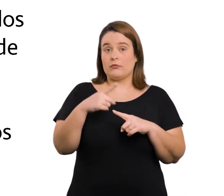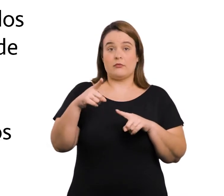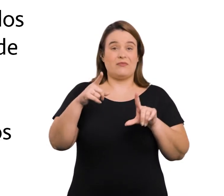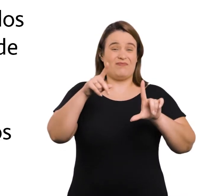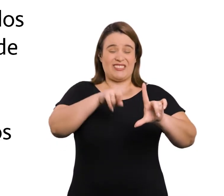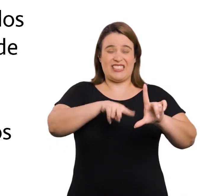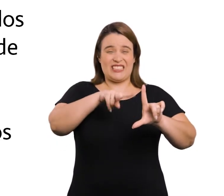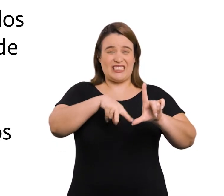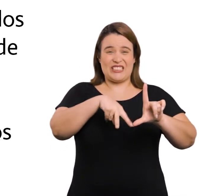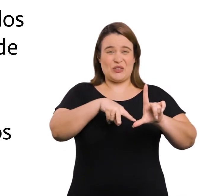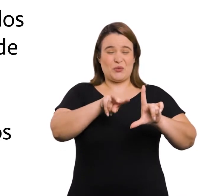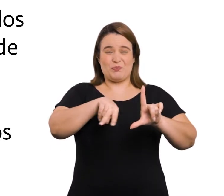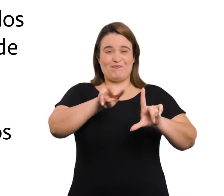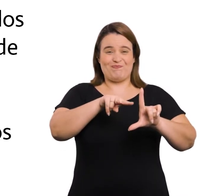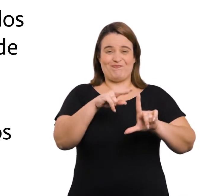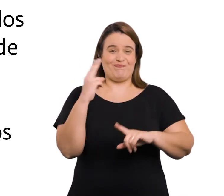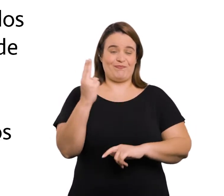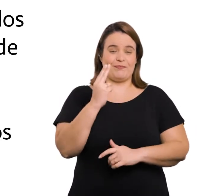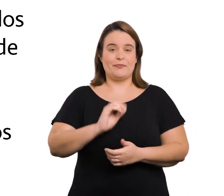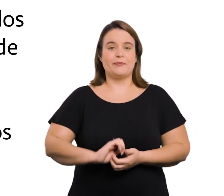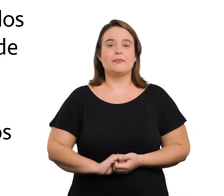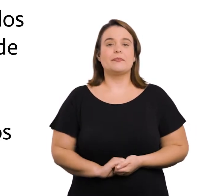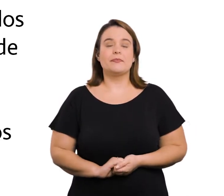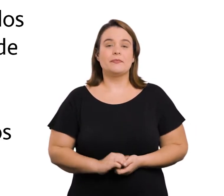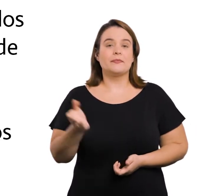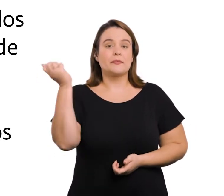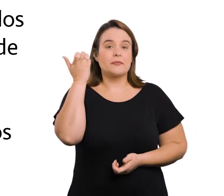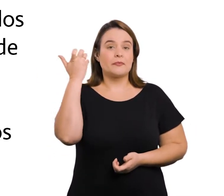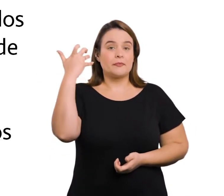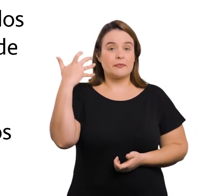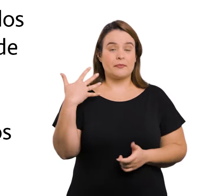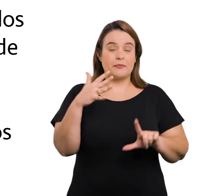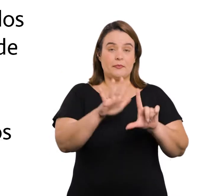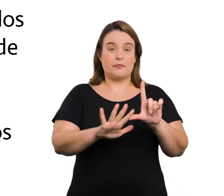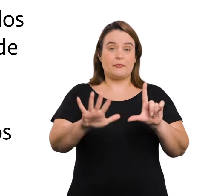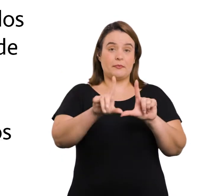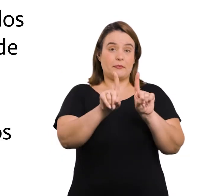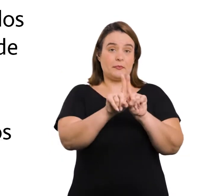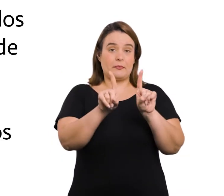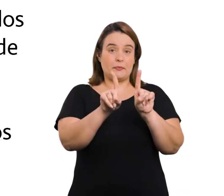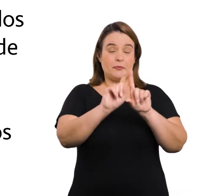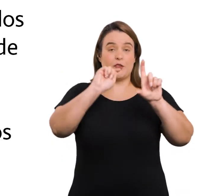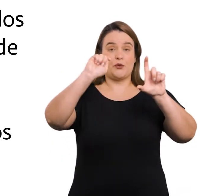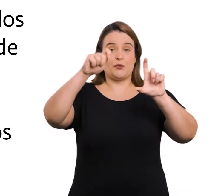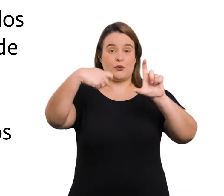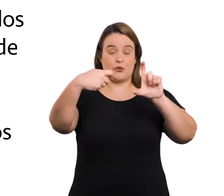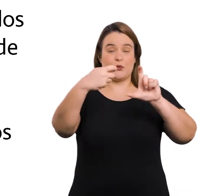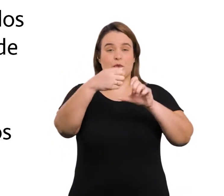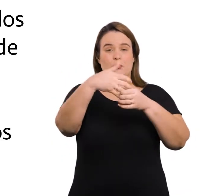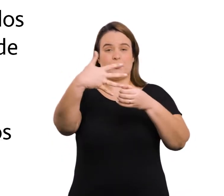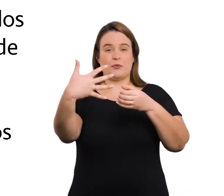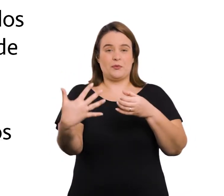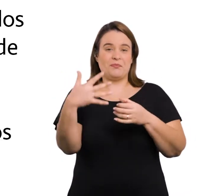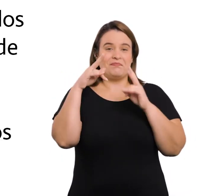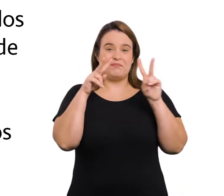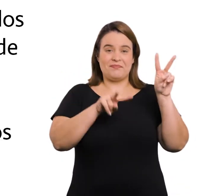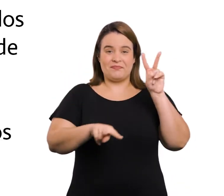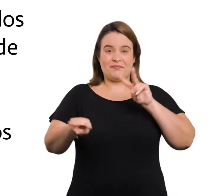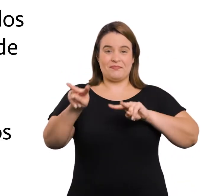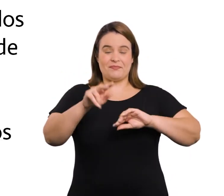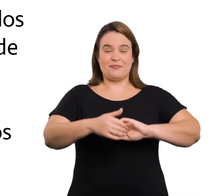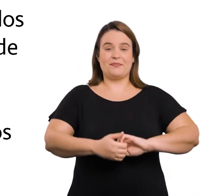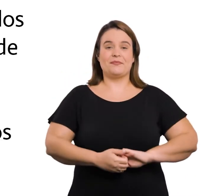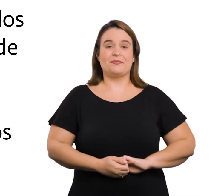pois nem todos os formatos são lidos pelos leitores de tela. Descrever as imagens e audiodescrever vídeos e